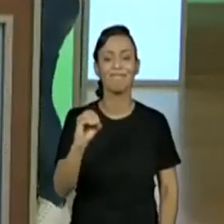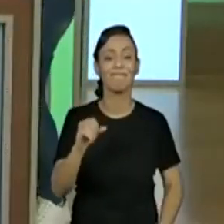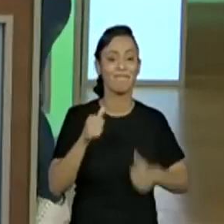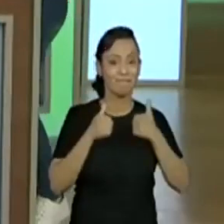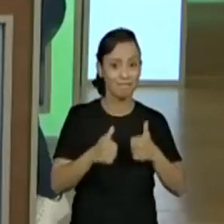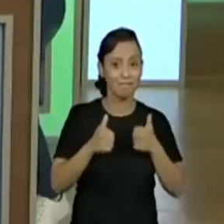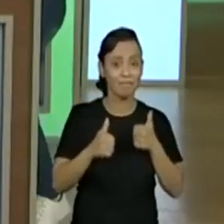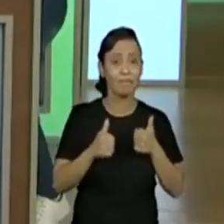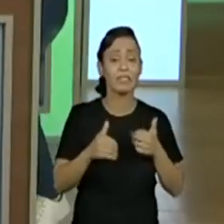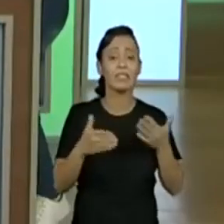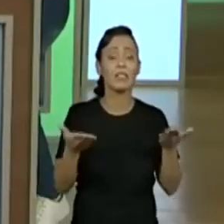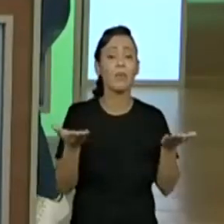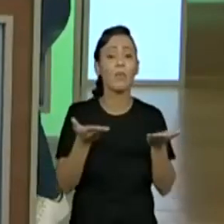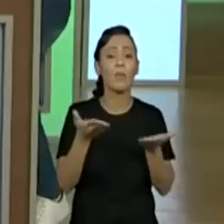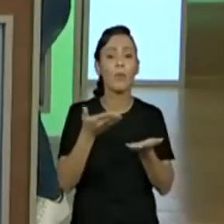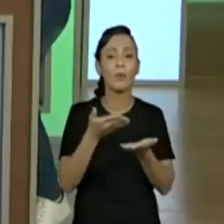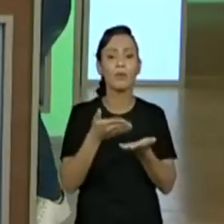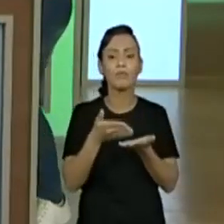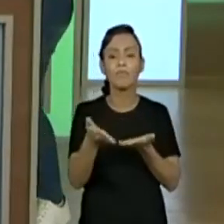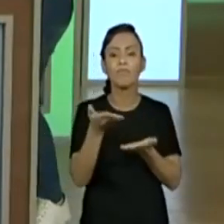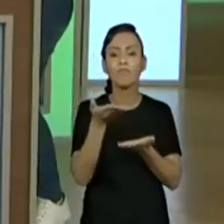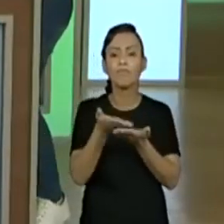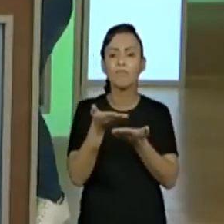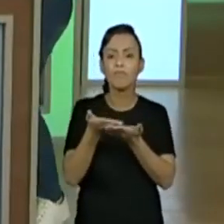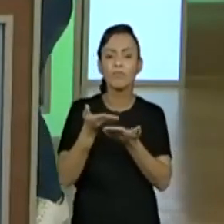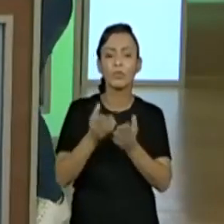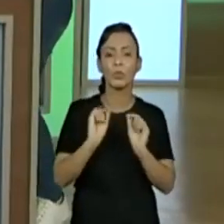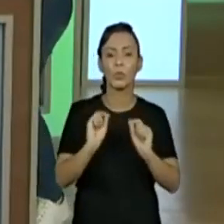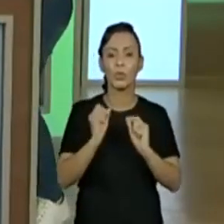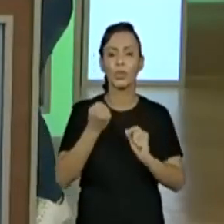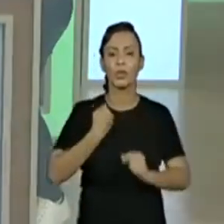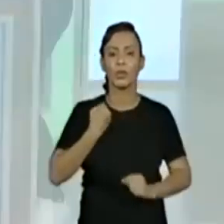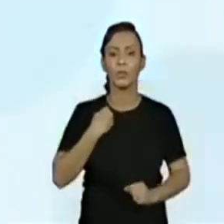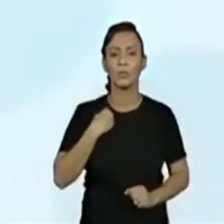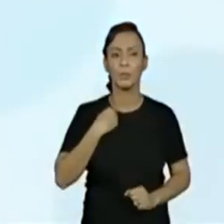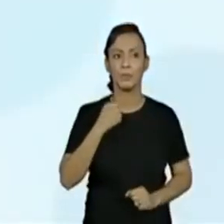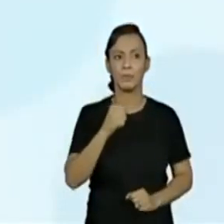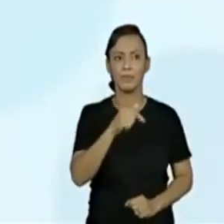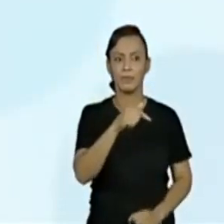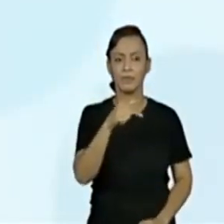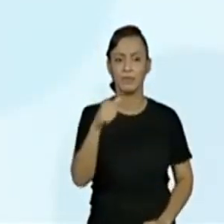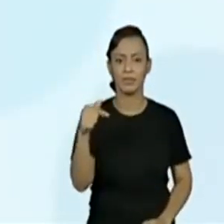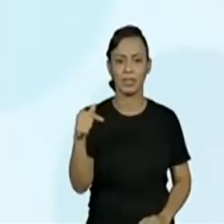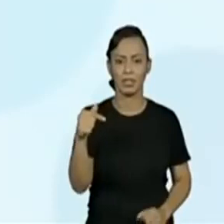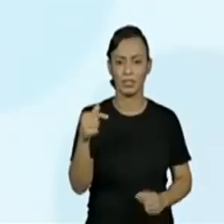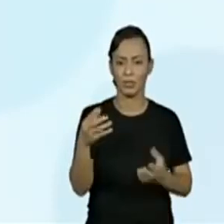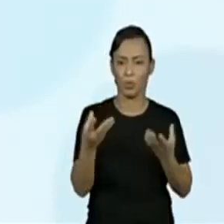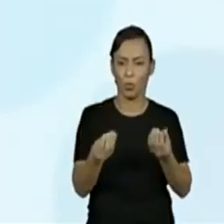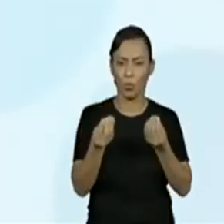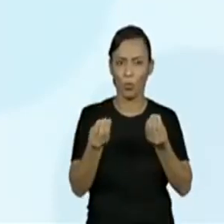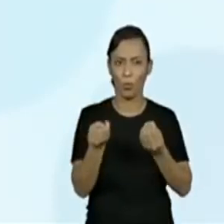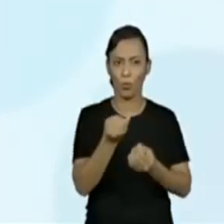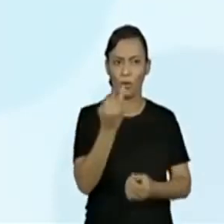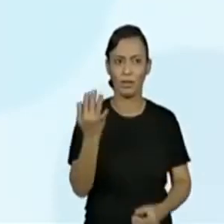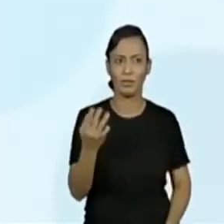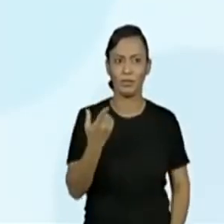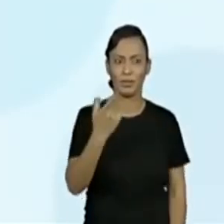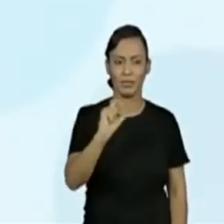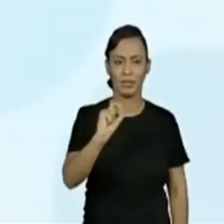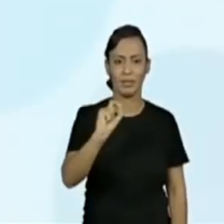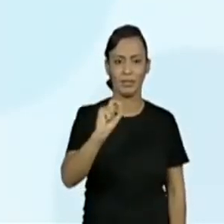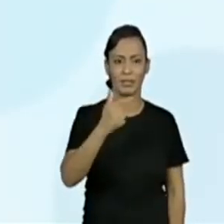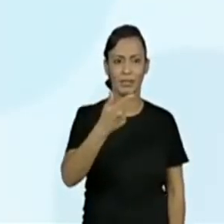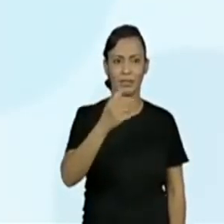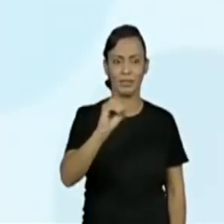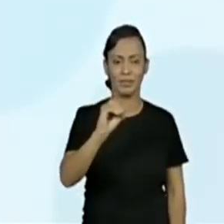vamos descobrir os próximos 7 números, né, professora? Isso, então vamos lá. 10 mais 10, 20, depois 30,